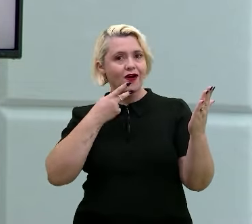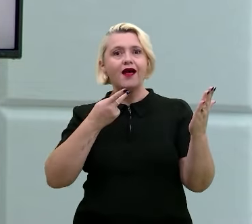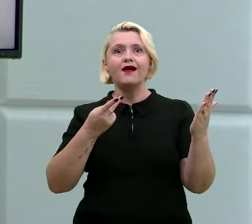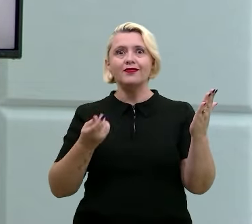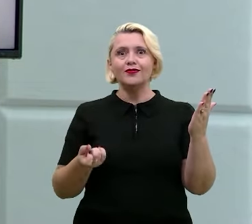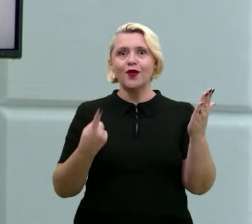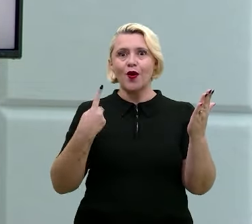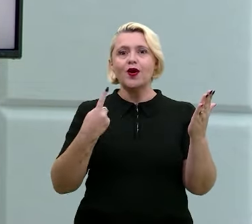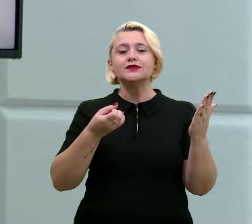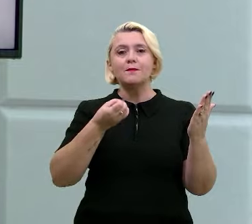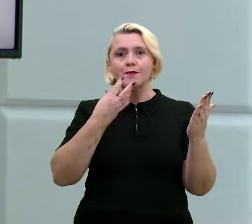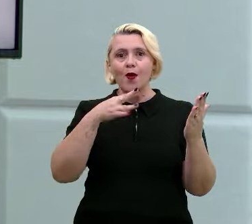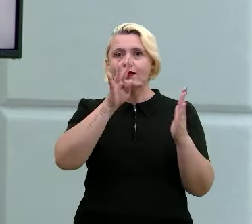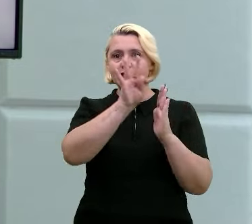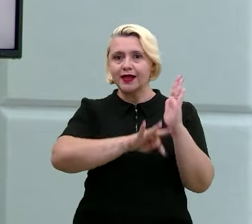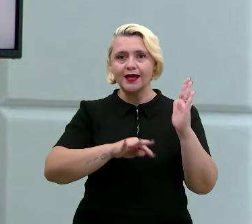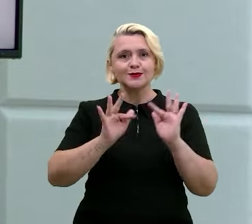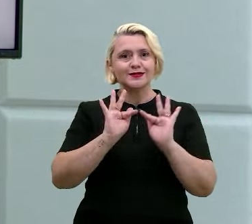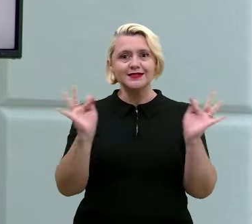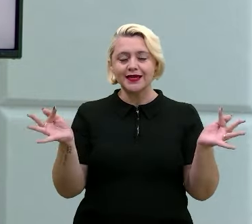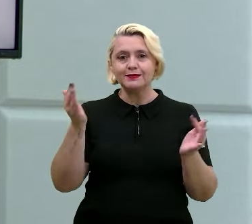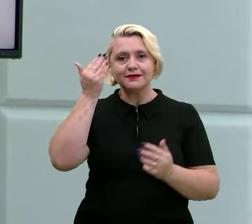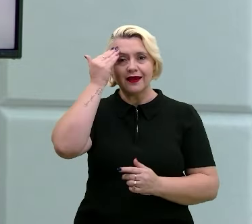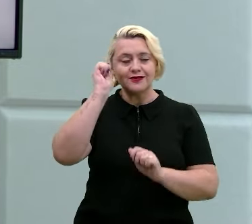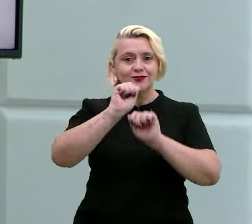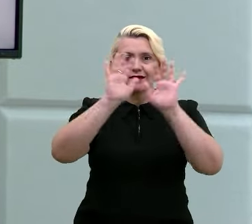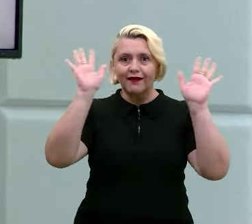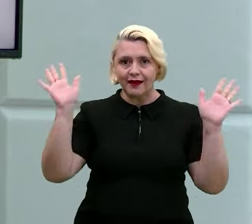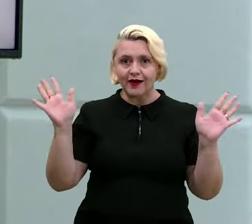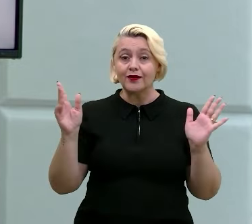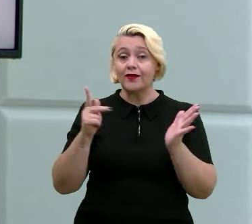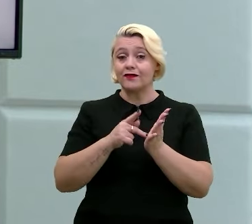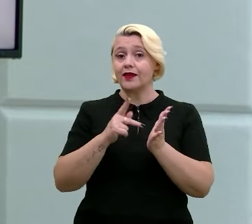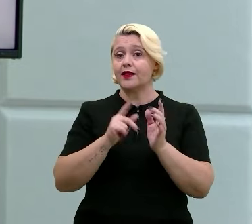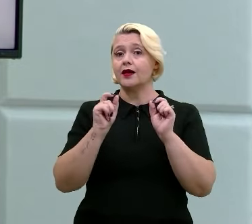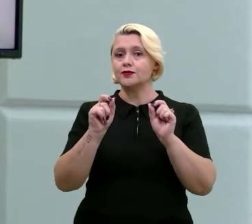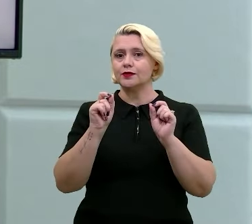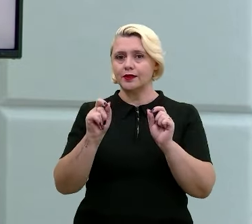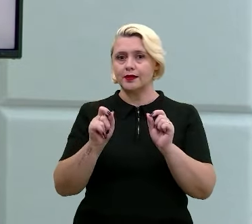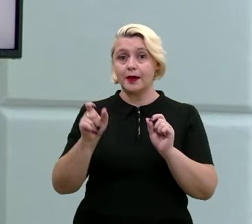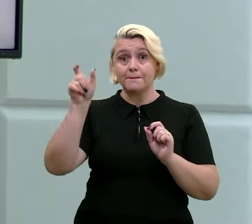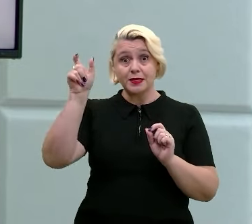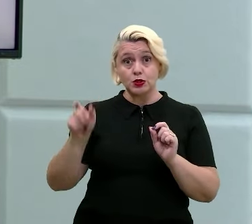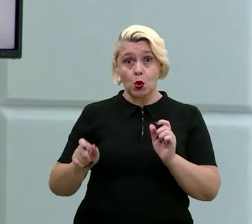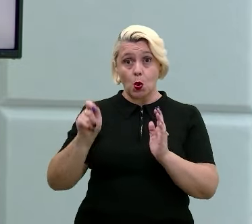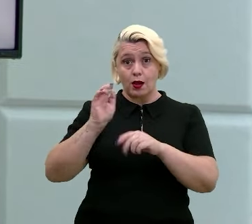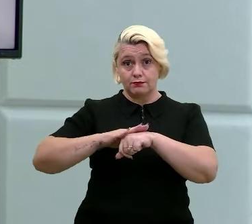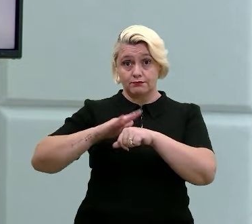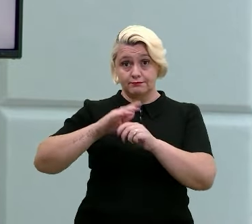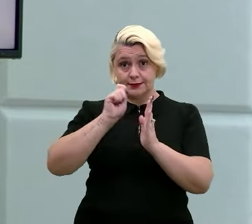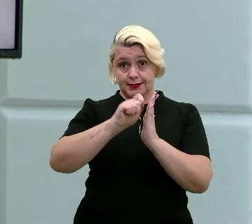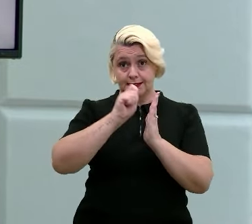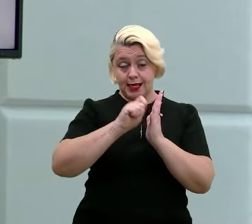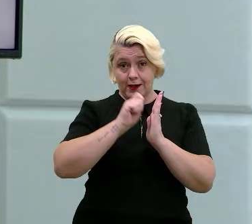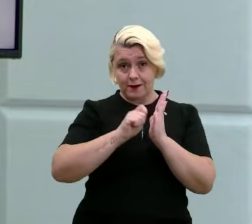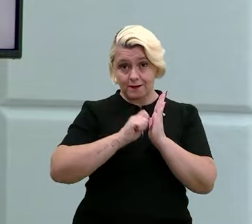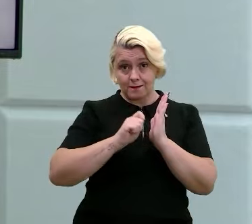bom, esse texto é fácil, esse texto é simples. Na verdade, a pessoa que escreveu o texto